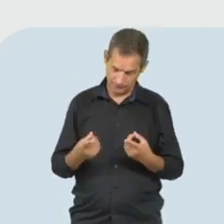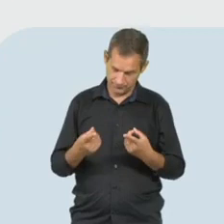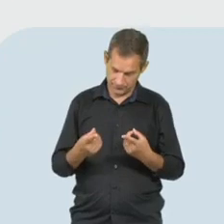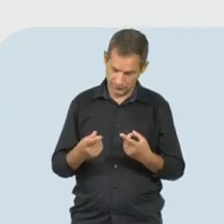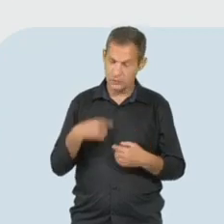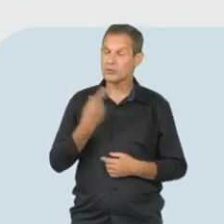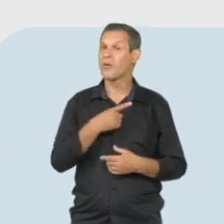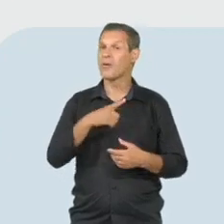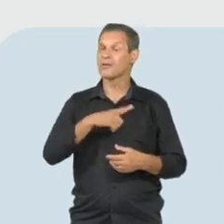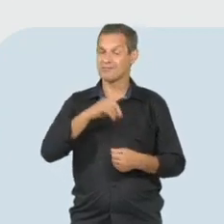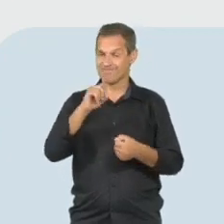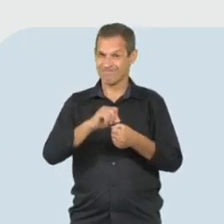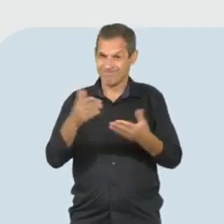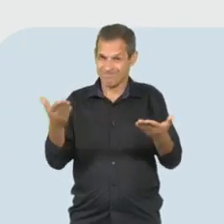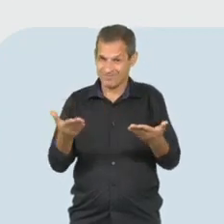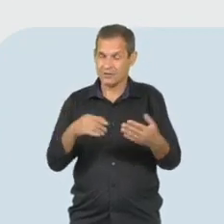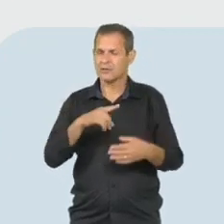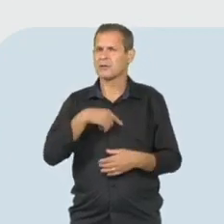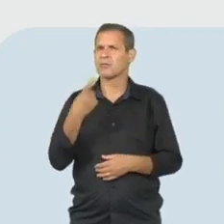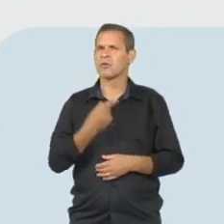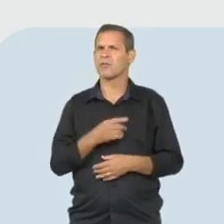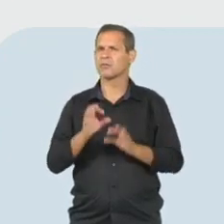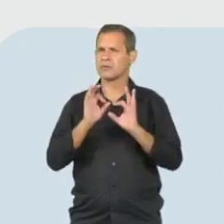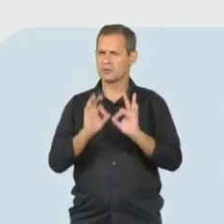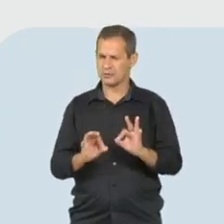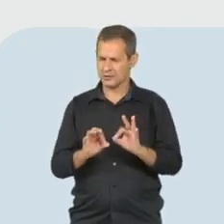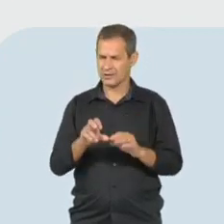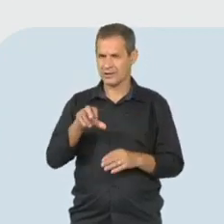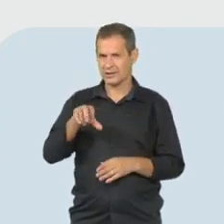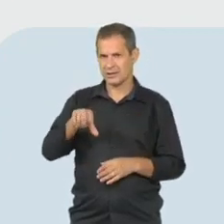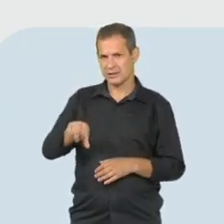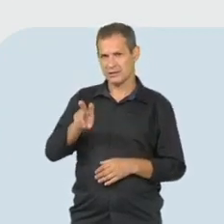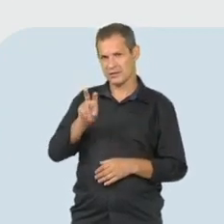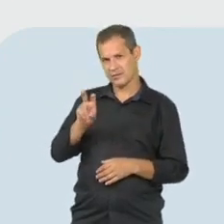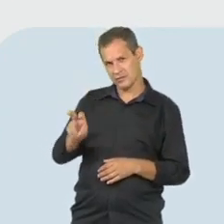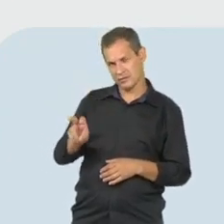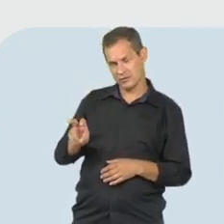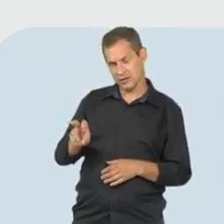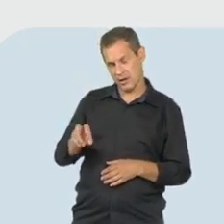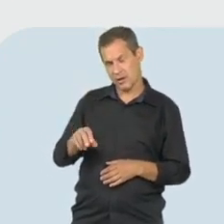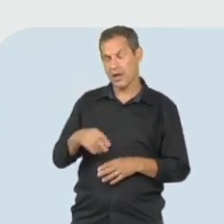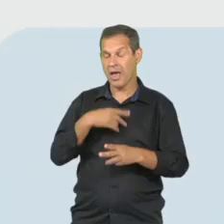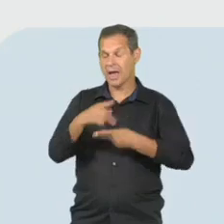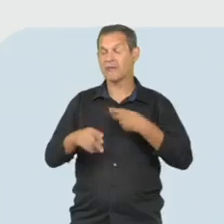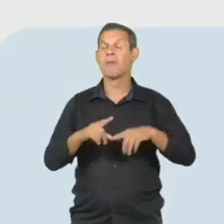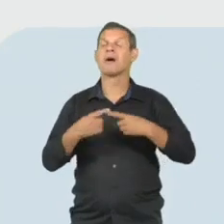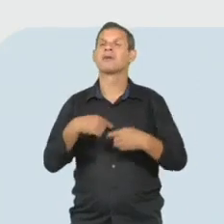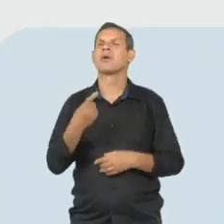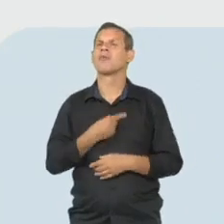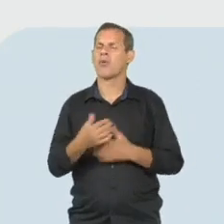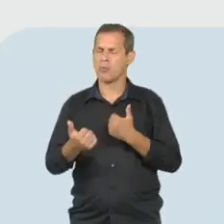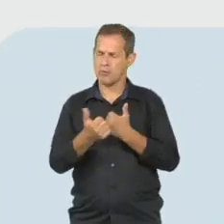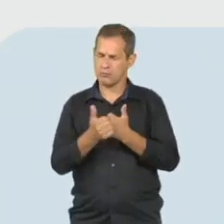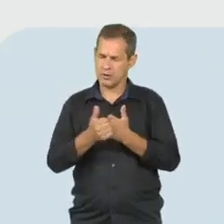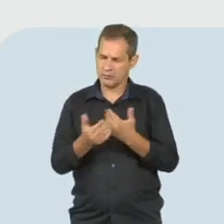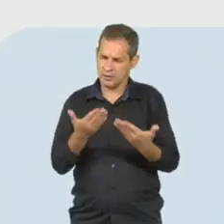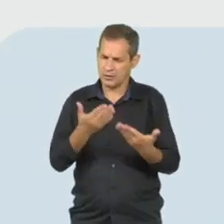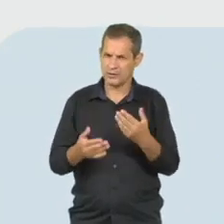que a gente tem que fazer aqui, nós temos uma precisão de 95, ele está dizendo aqui que vamos aproximar esse peso